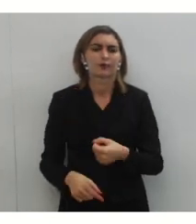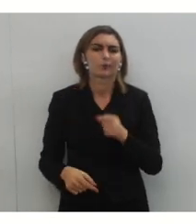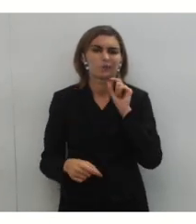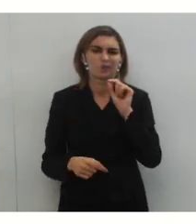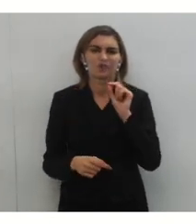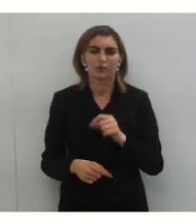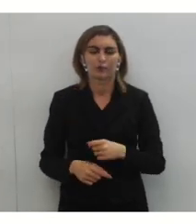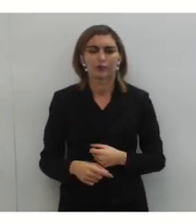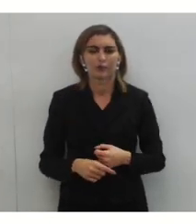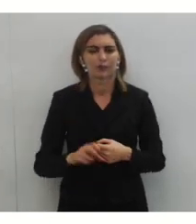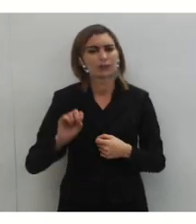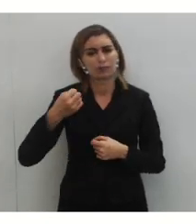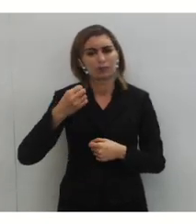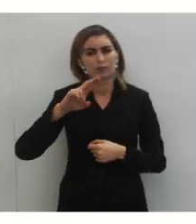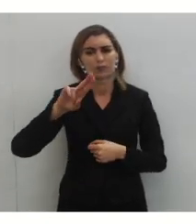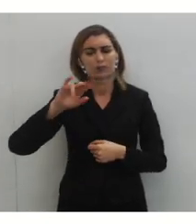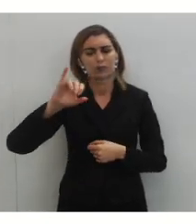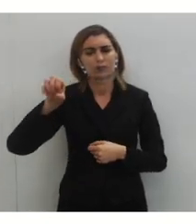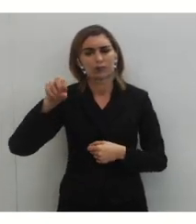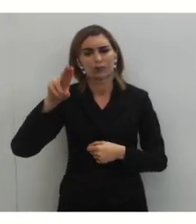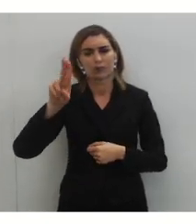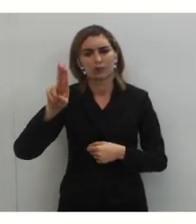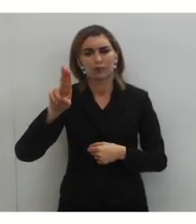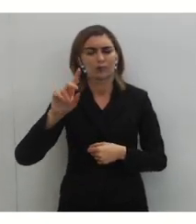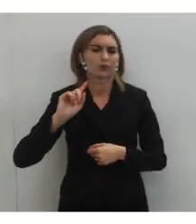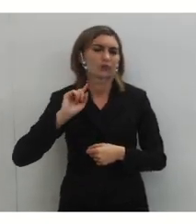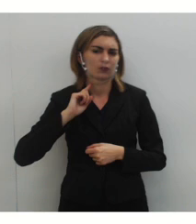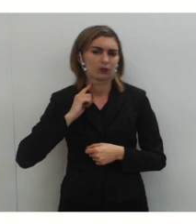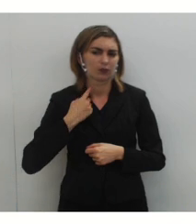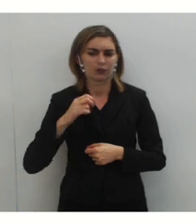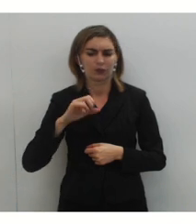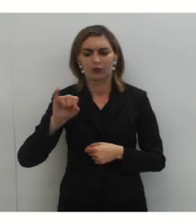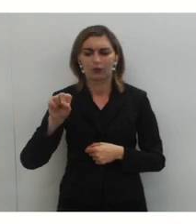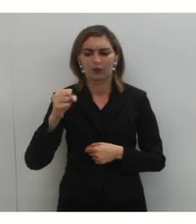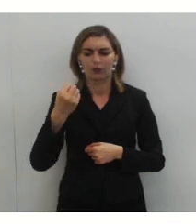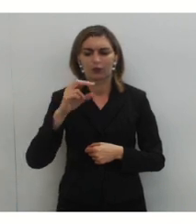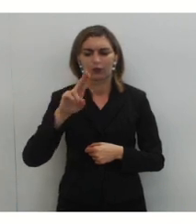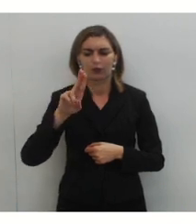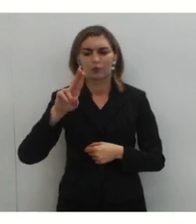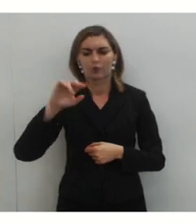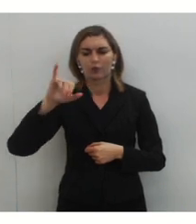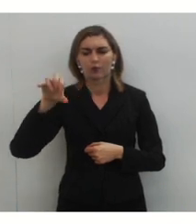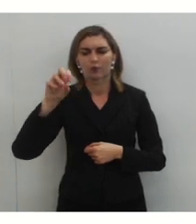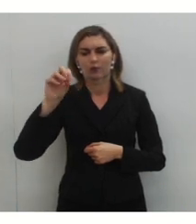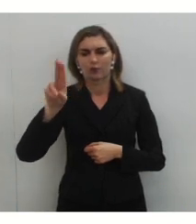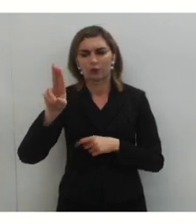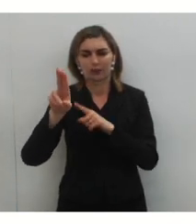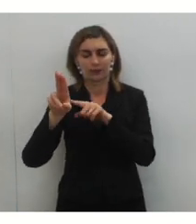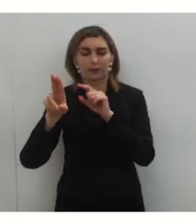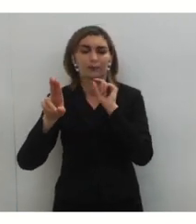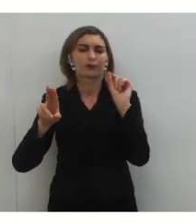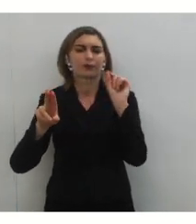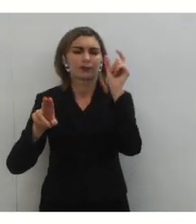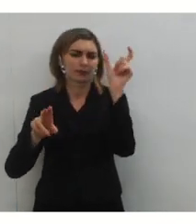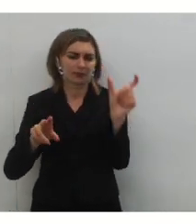verbo? Sujou, né? É o verbo sujar, né? Quem foi que sujou a